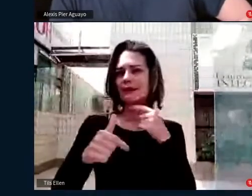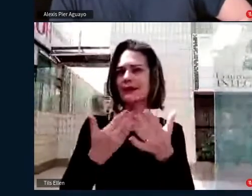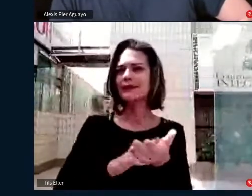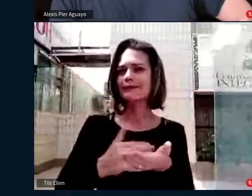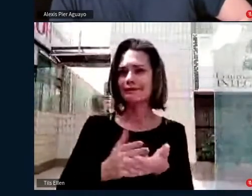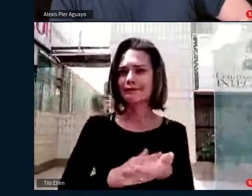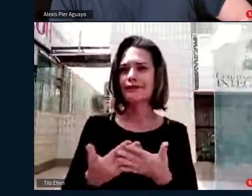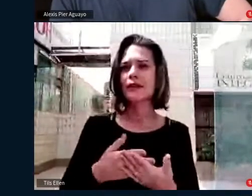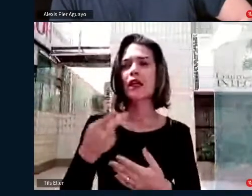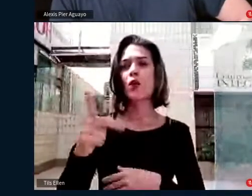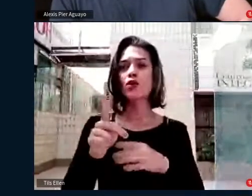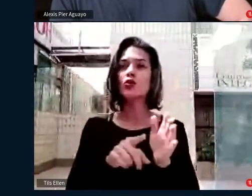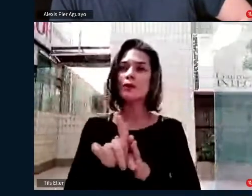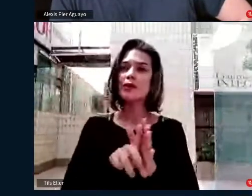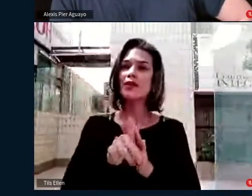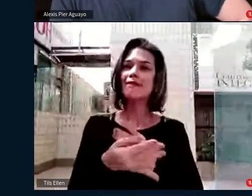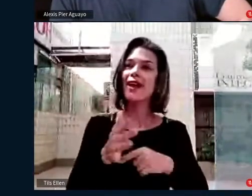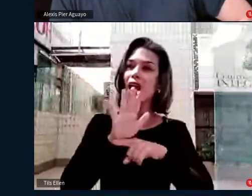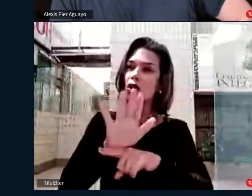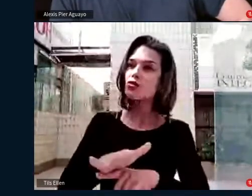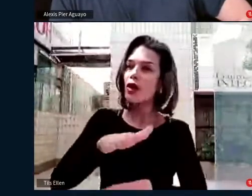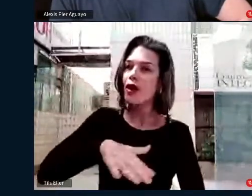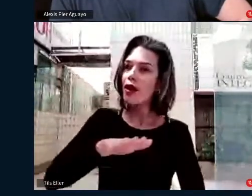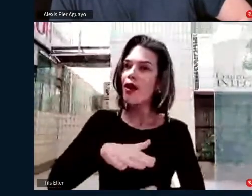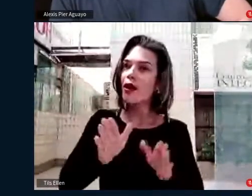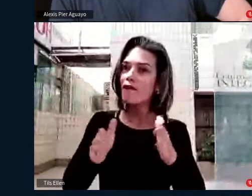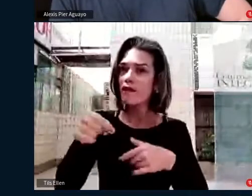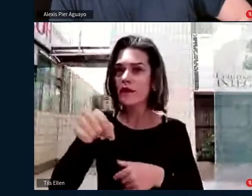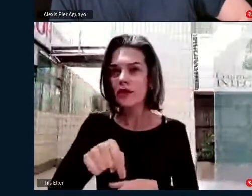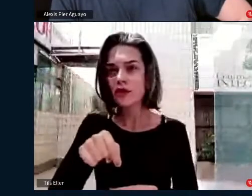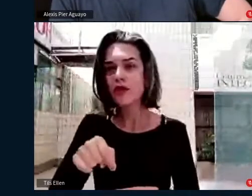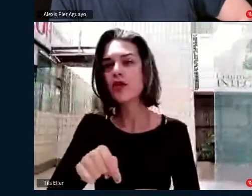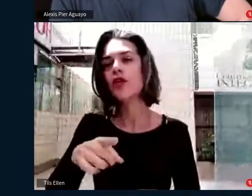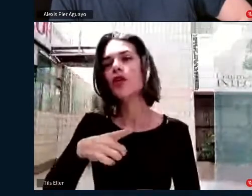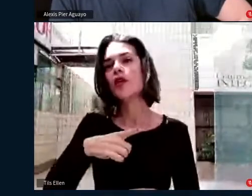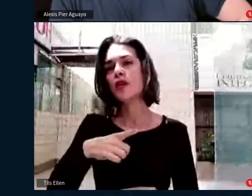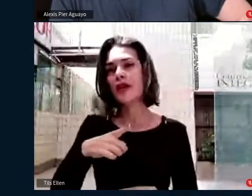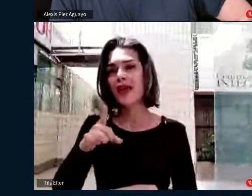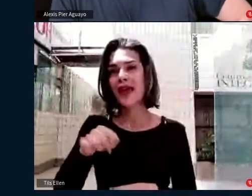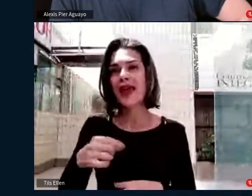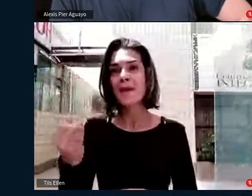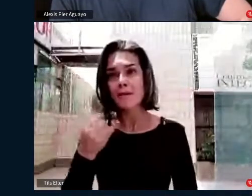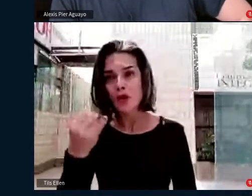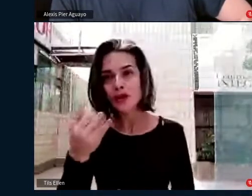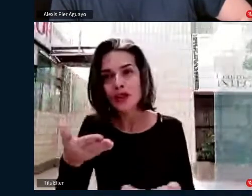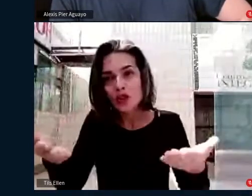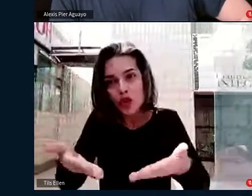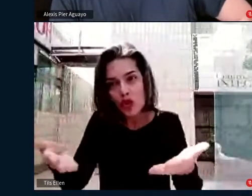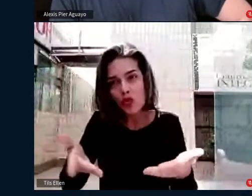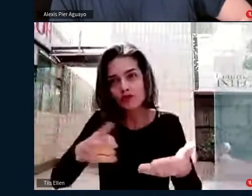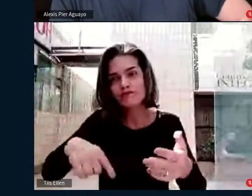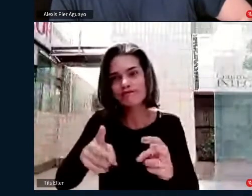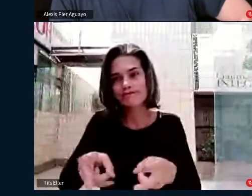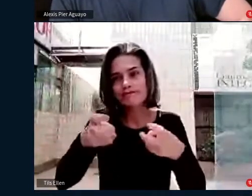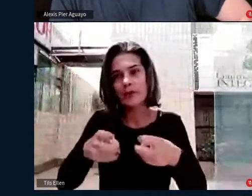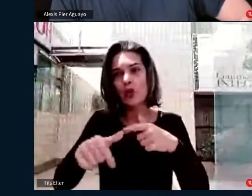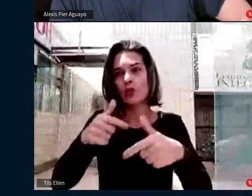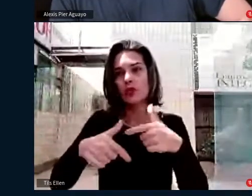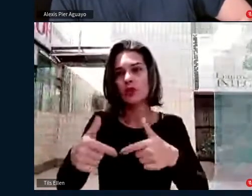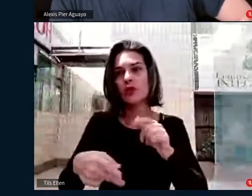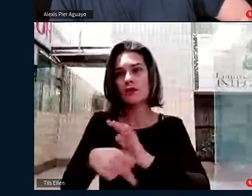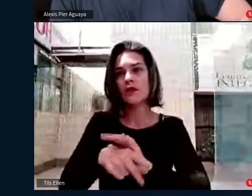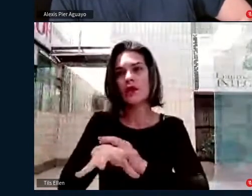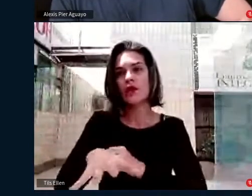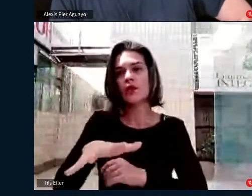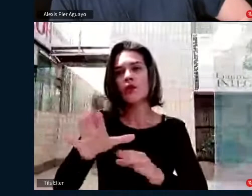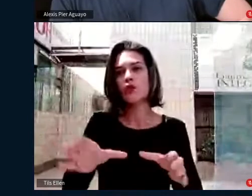ganho para esse campo específico. Eu acho que ela tem um ineditismo importante, né? Tem uma coisa que eu gosto